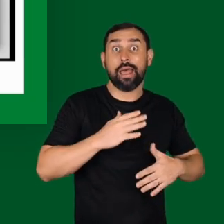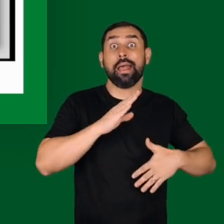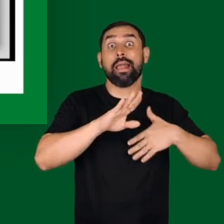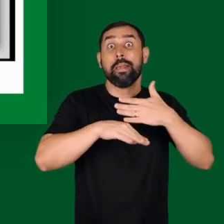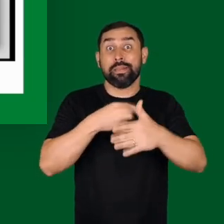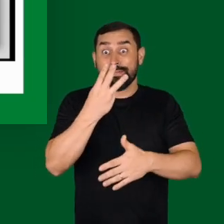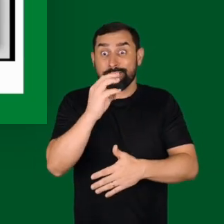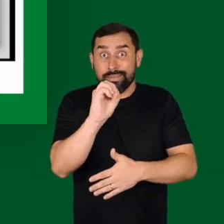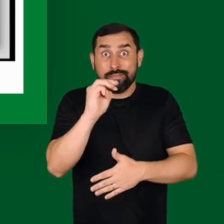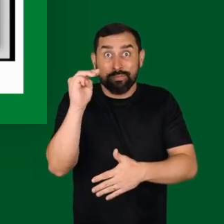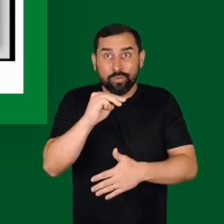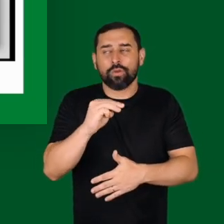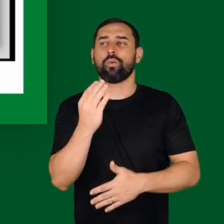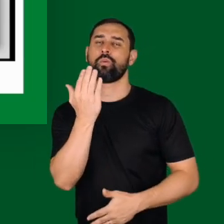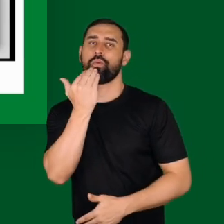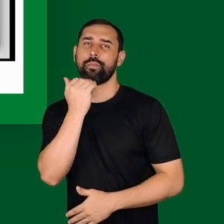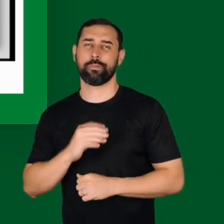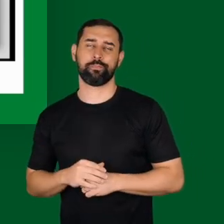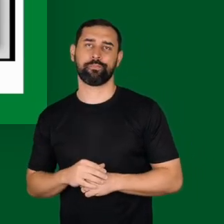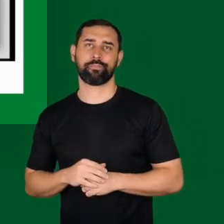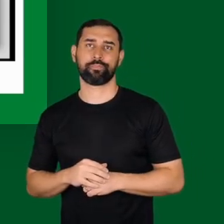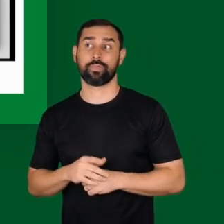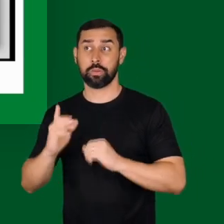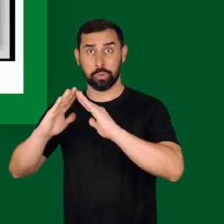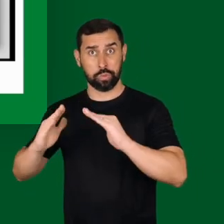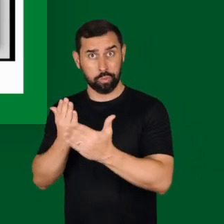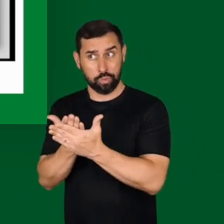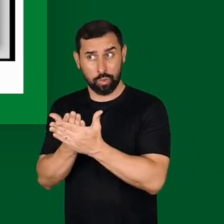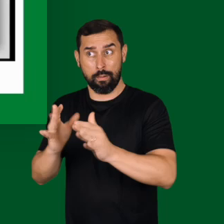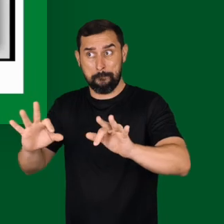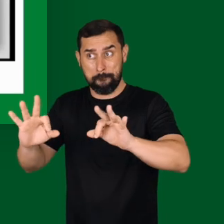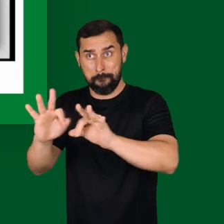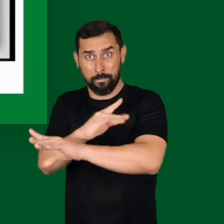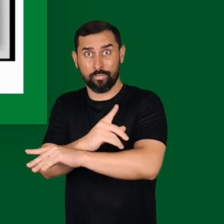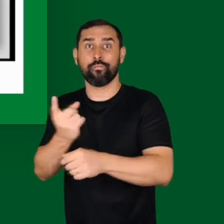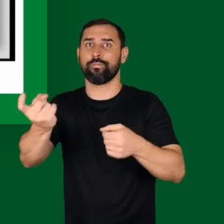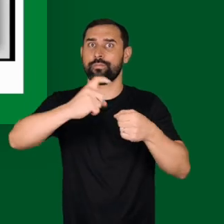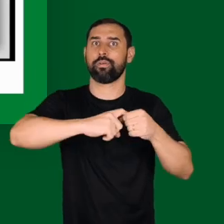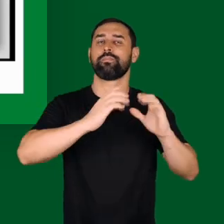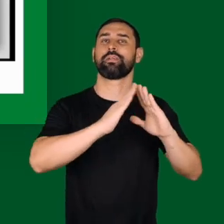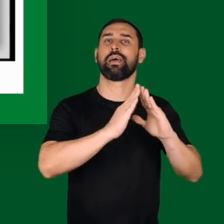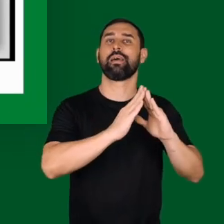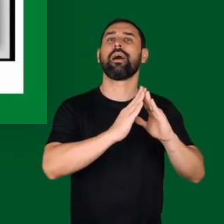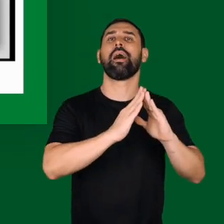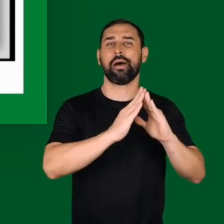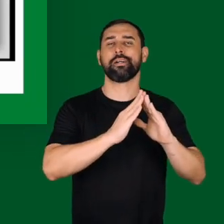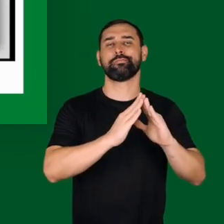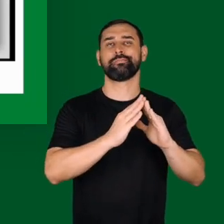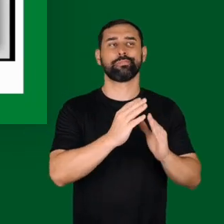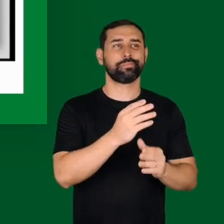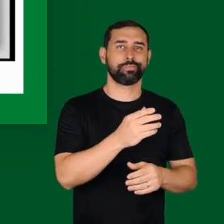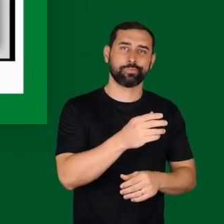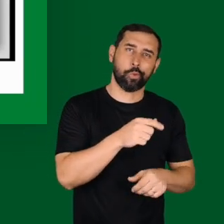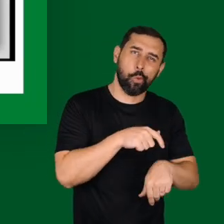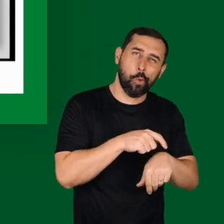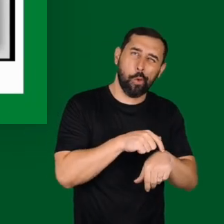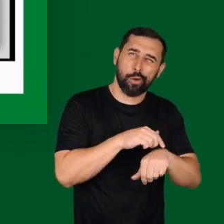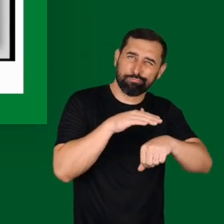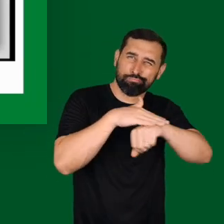minutos para começar a agir. E aí em casa ele volta a tomar a sua insulina do jantar e a sua insulina ao